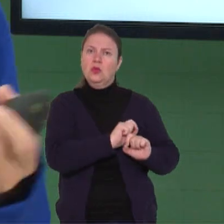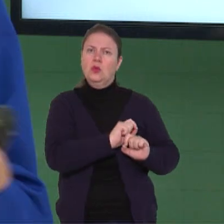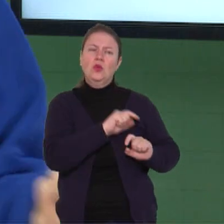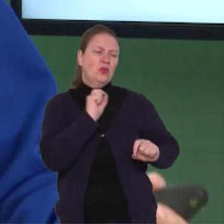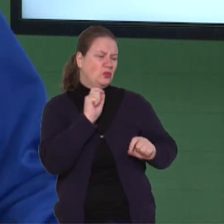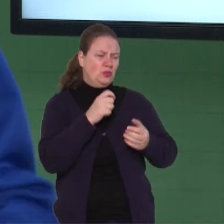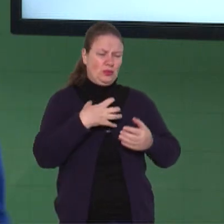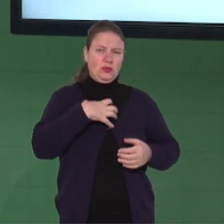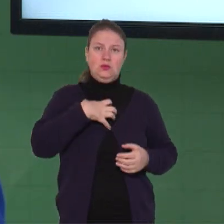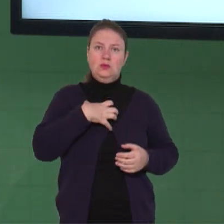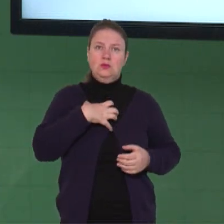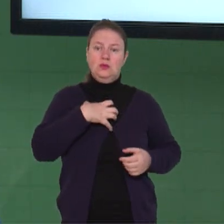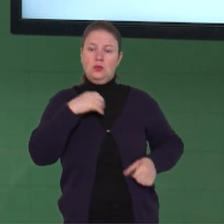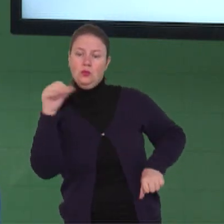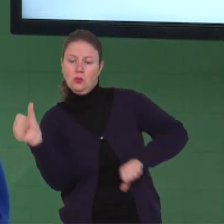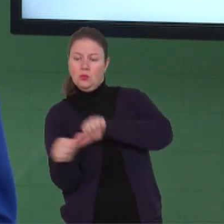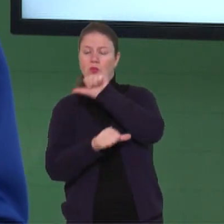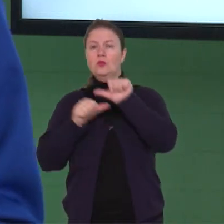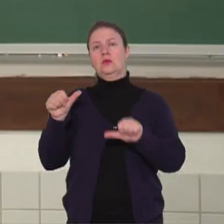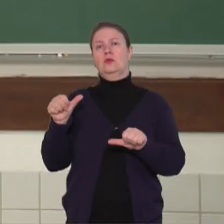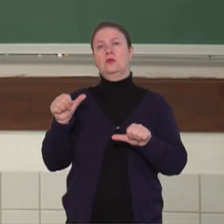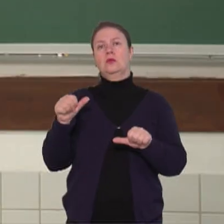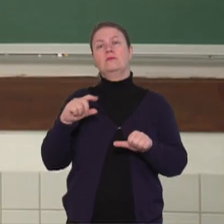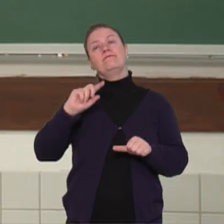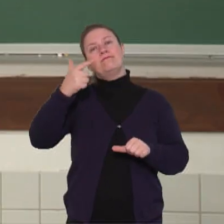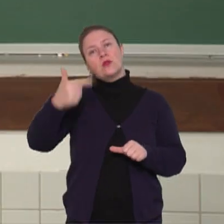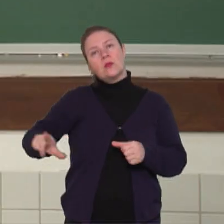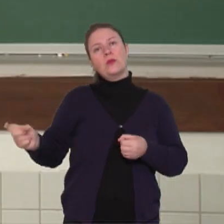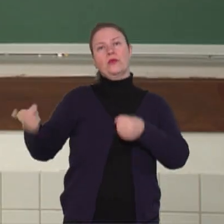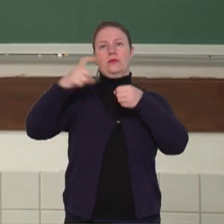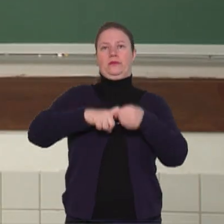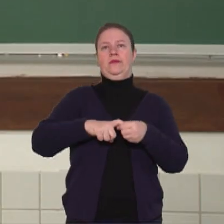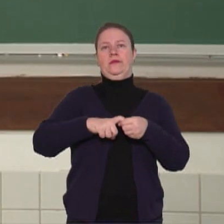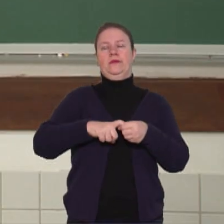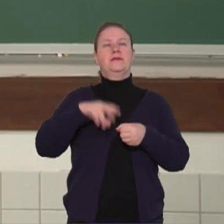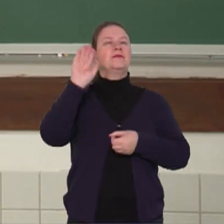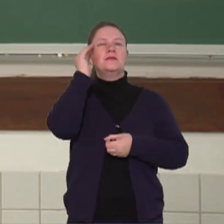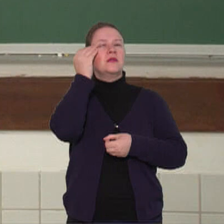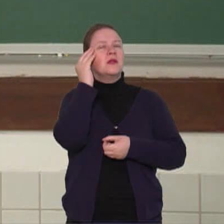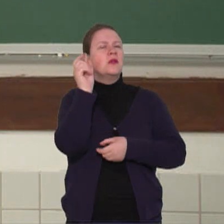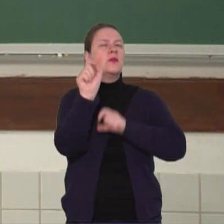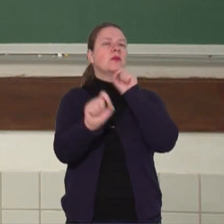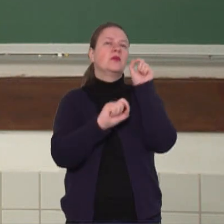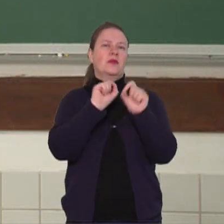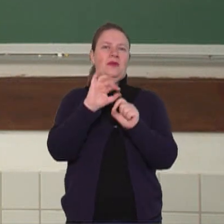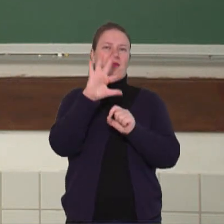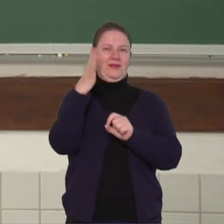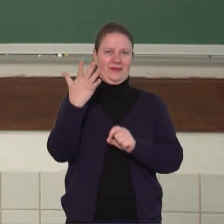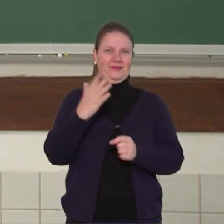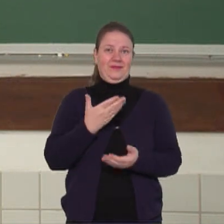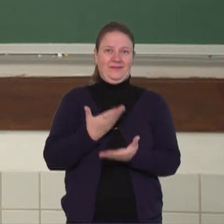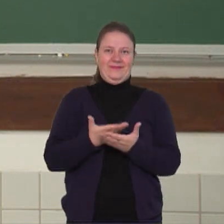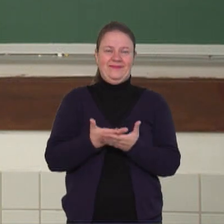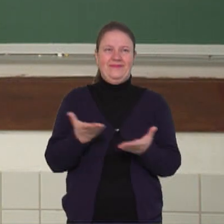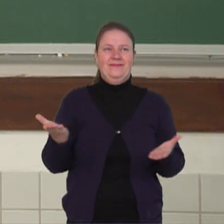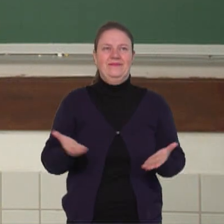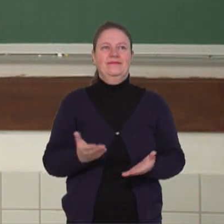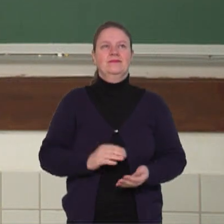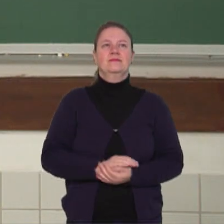é que aconteceu isso? Então a gente vai entender um pouquinho melhor esse desmembramento na nossa aula de